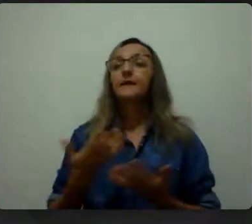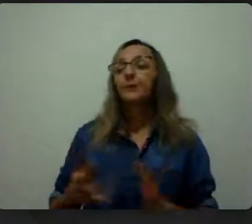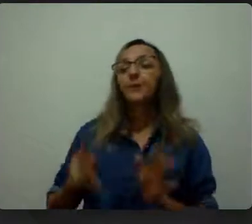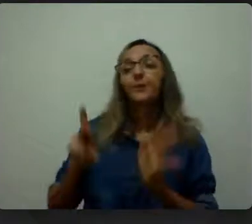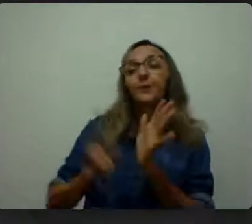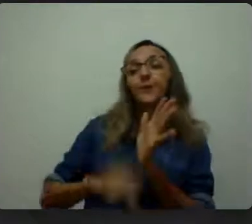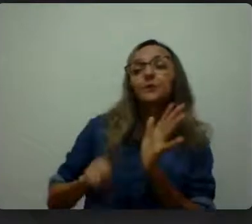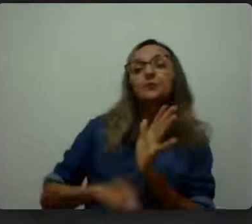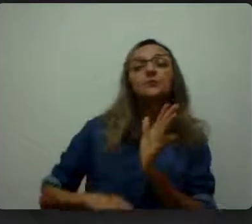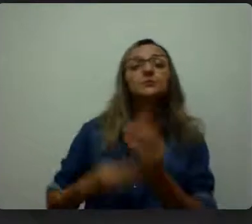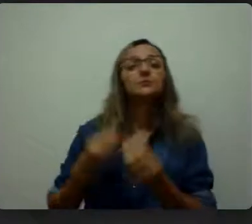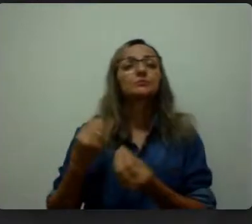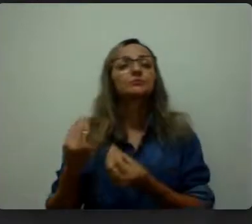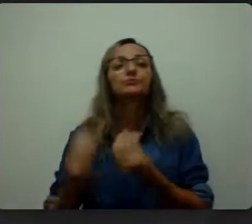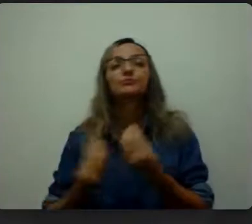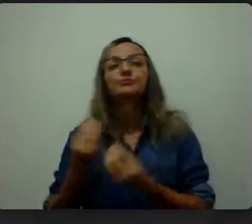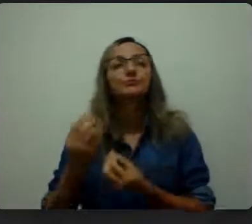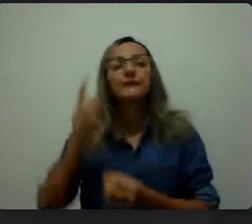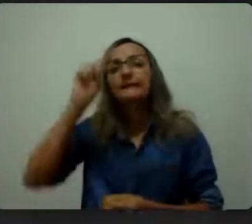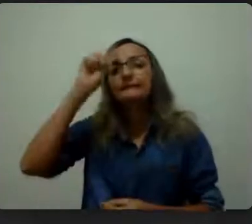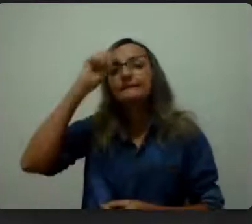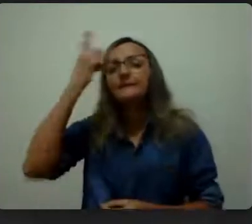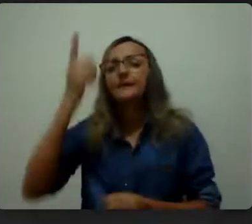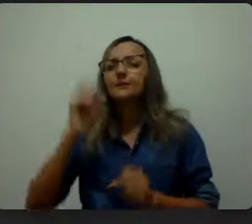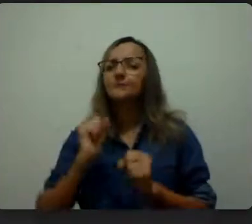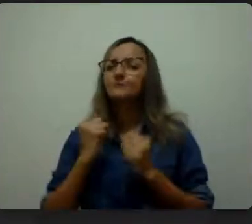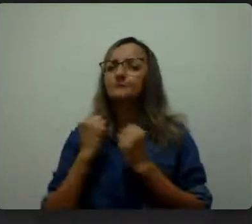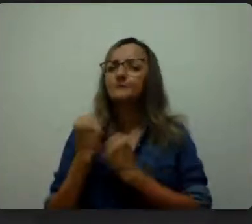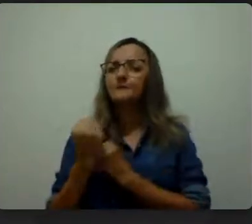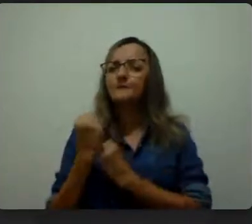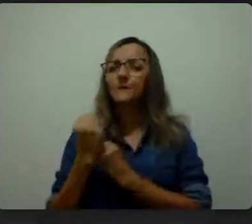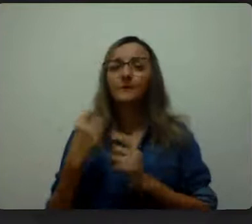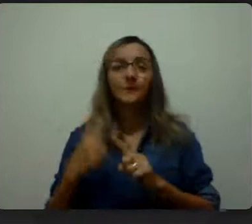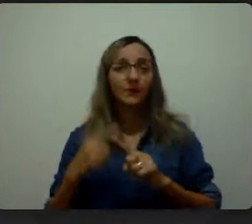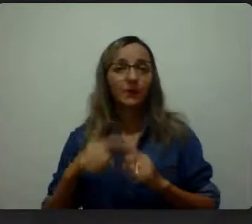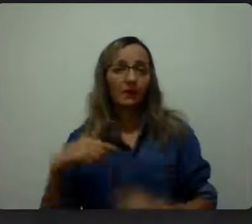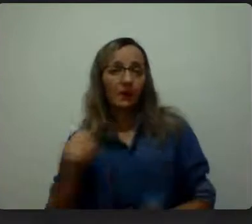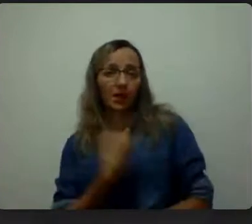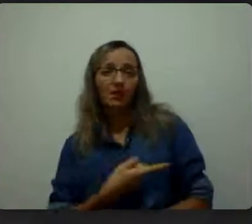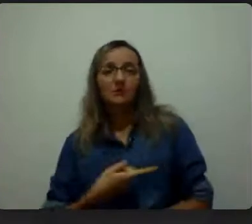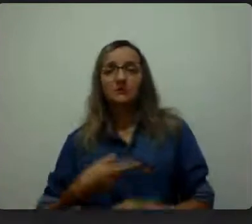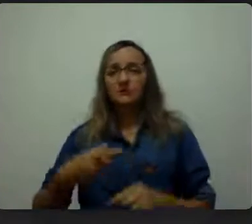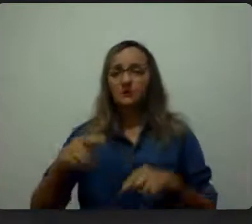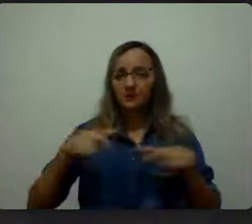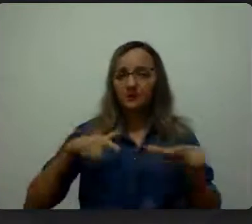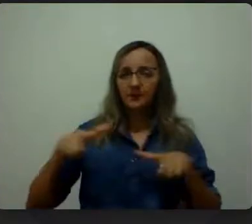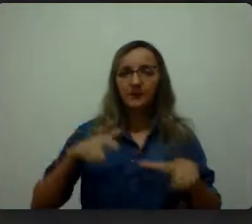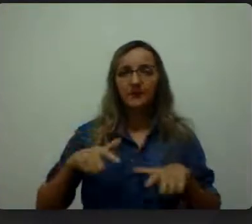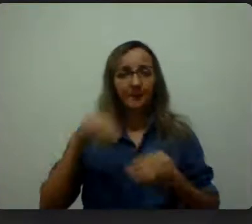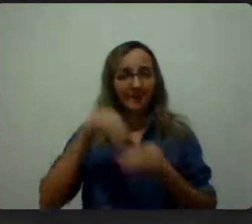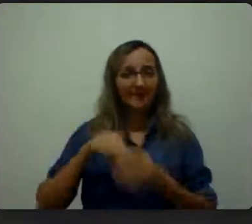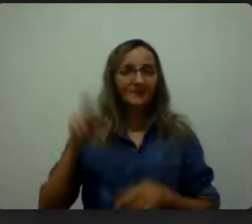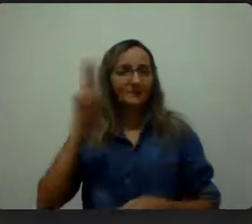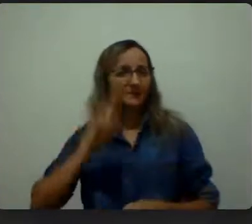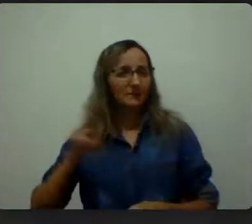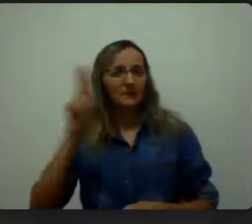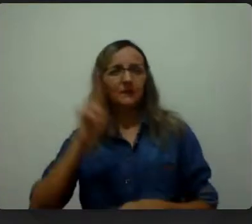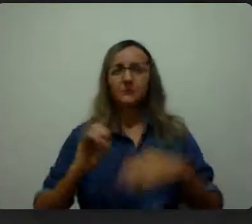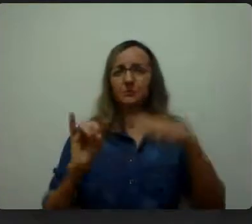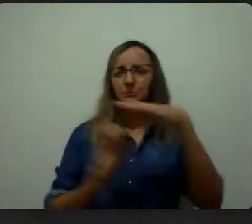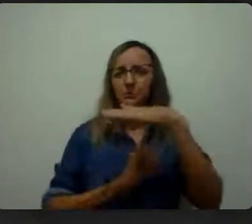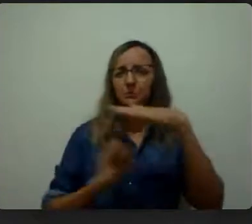vai surpreender vocês, né? Até hoje eu tô impactado pela facilidade que a gente tem